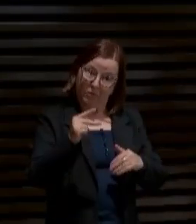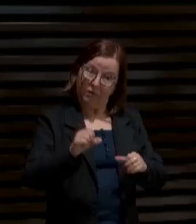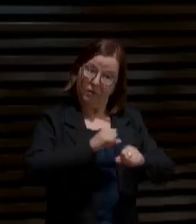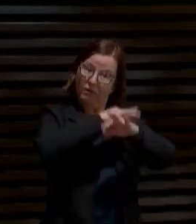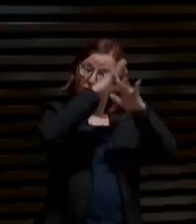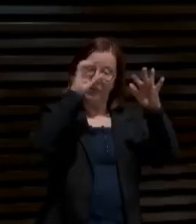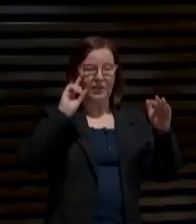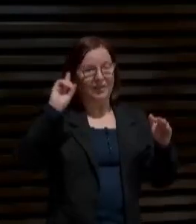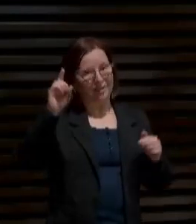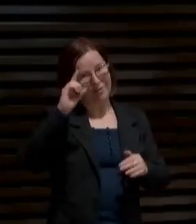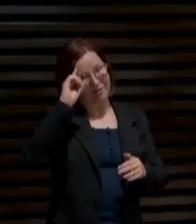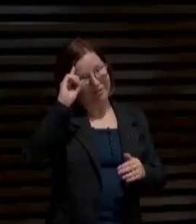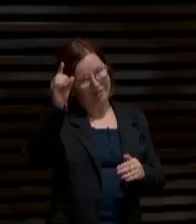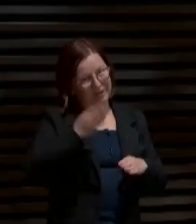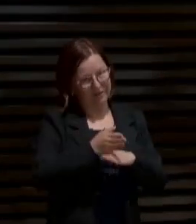visitação